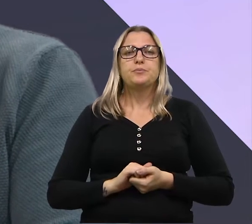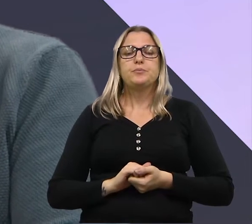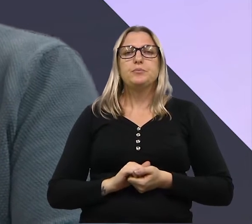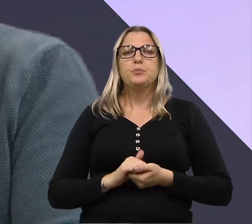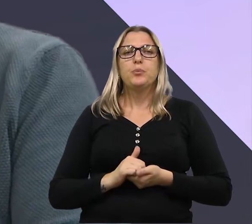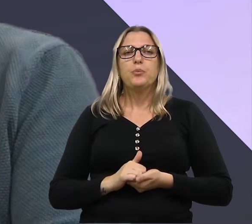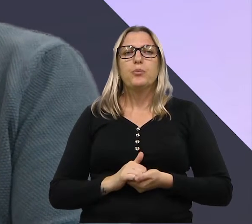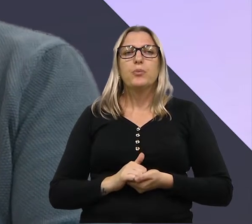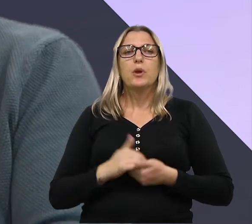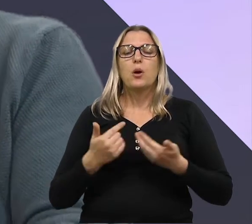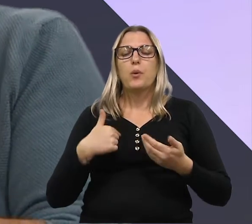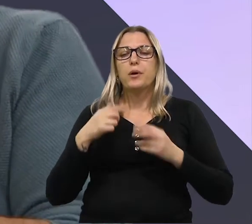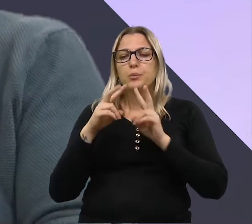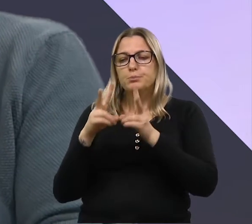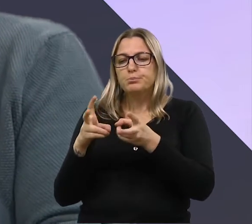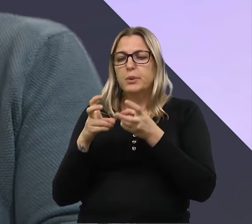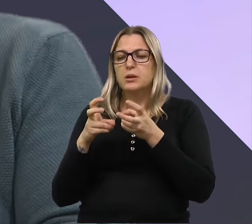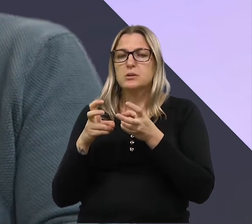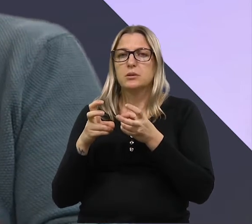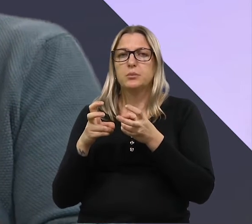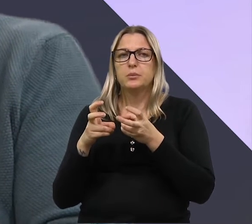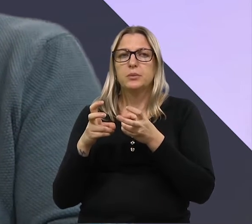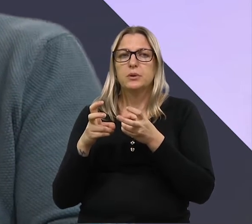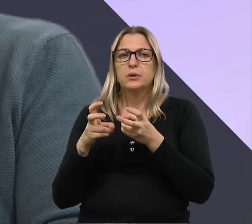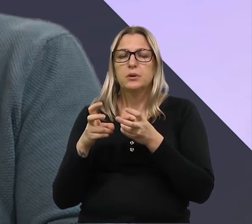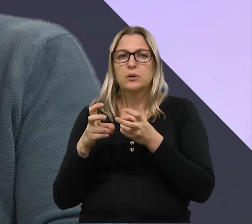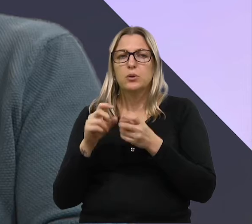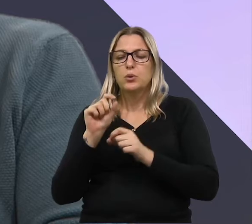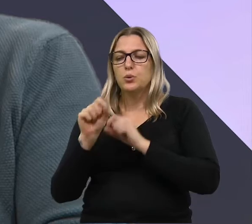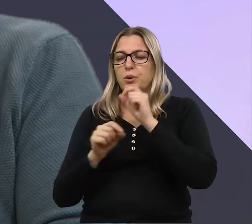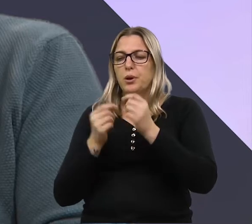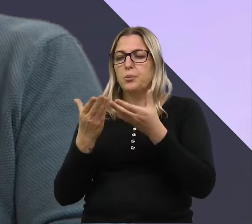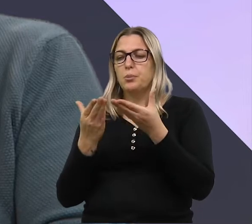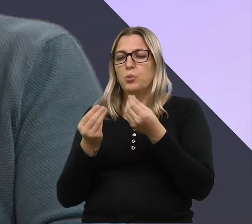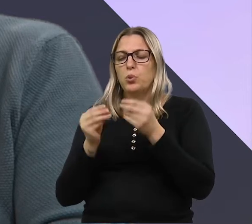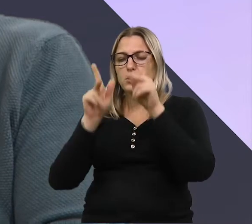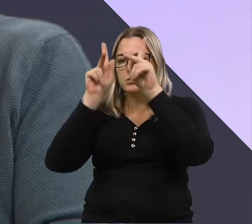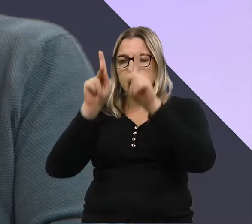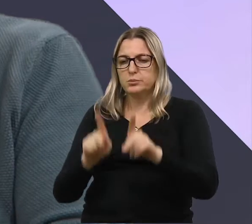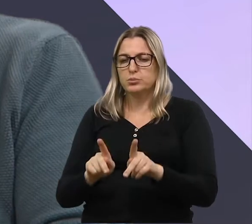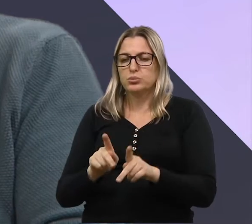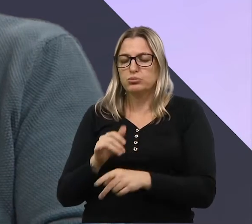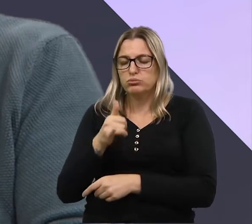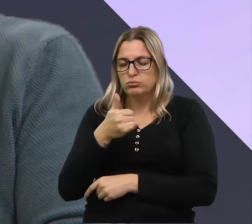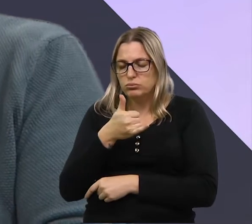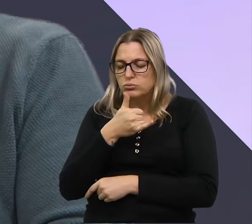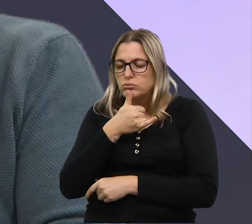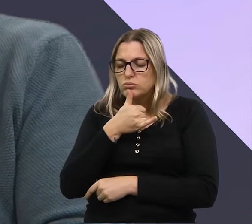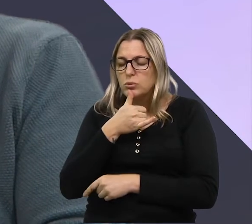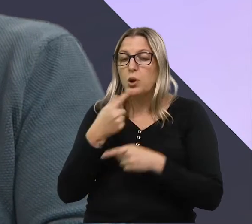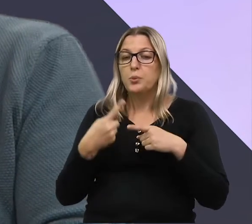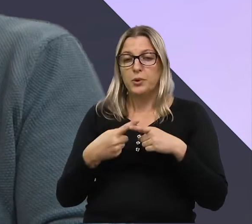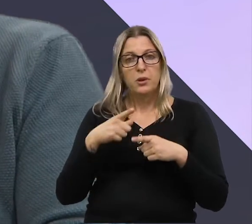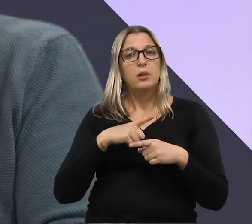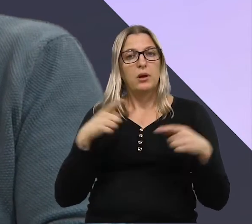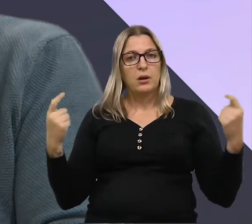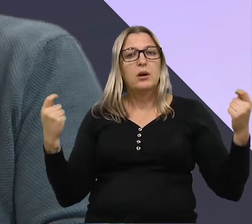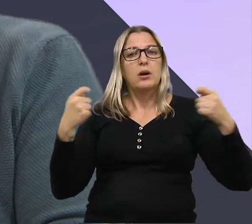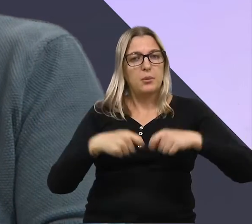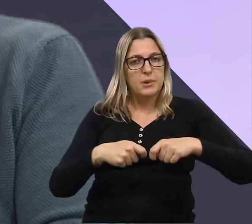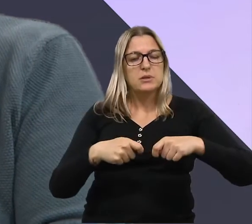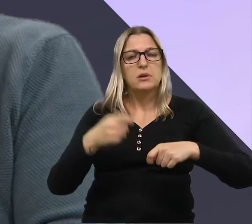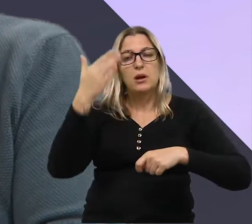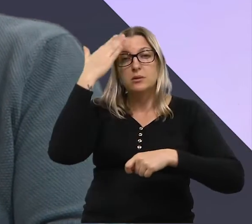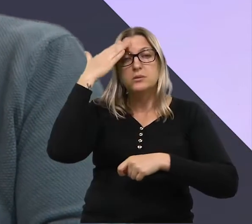visto assim crise é muitas decepções assim é de pessoas que tem um potencial enorme que sabe